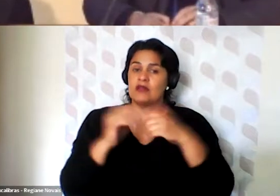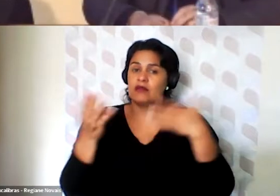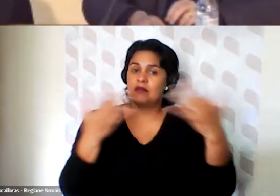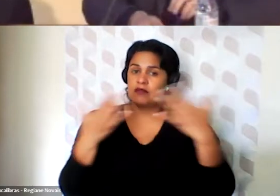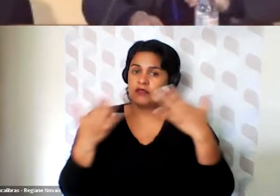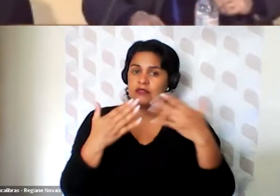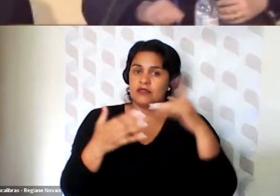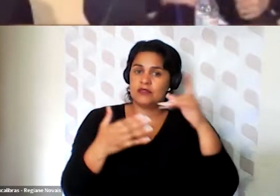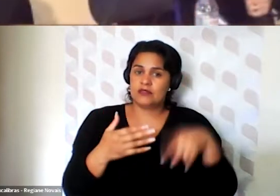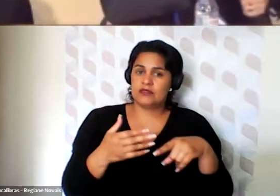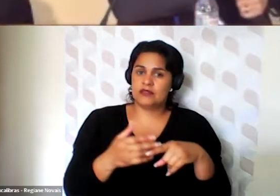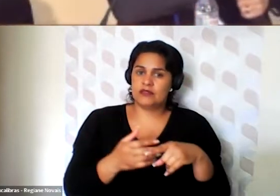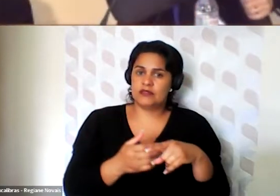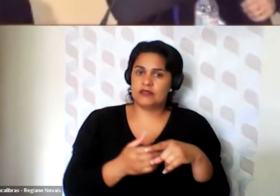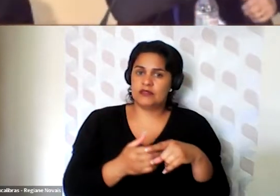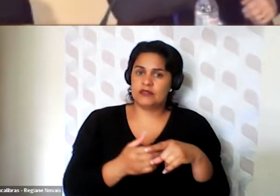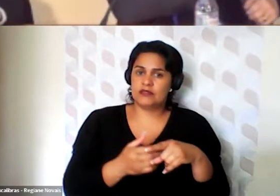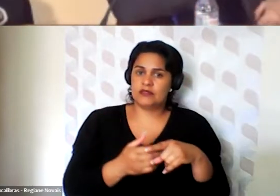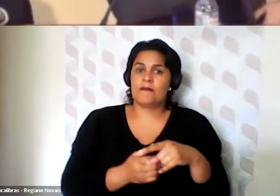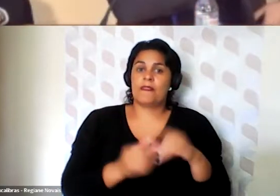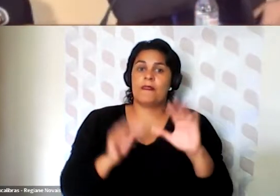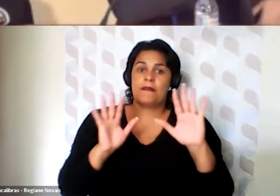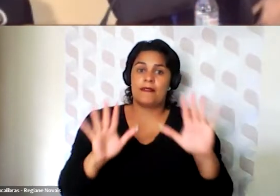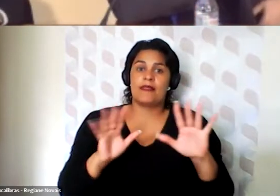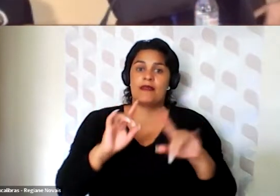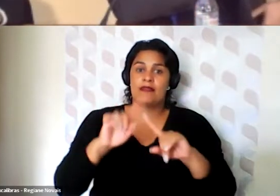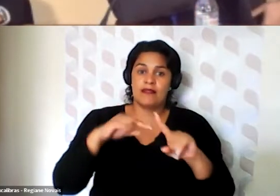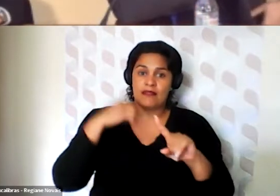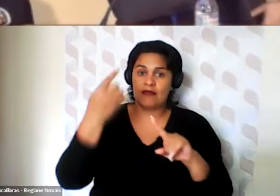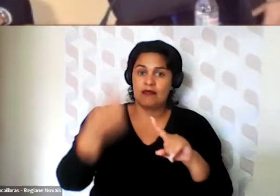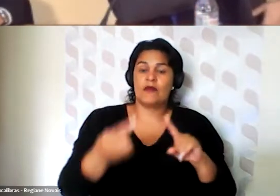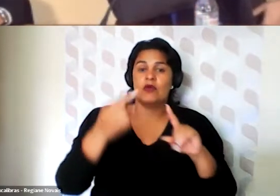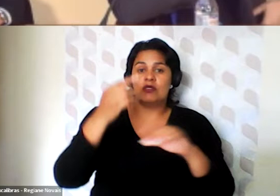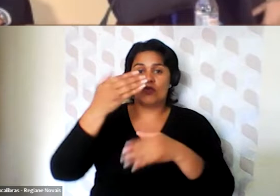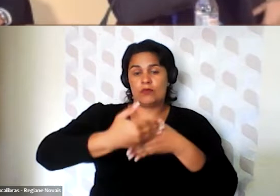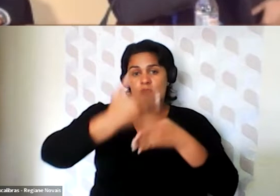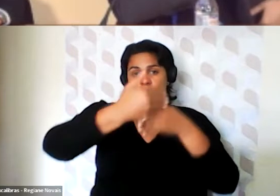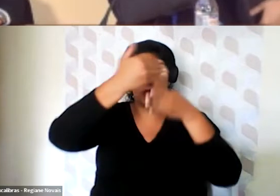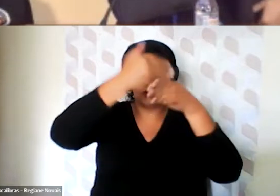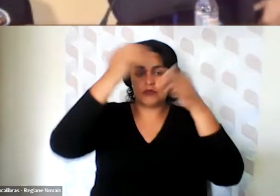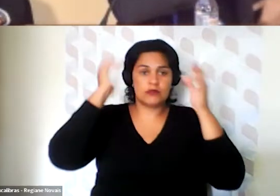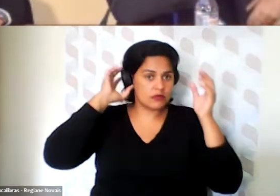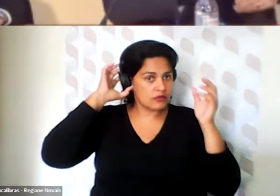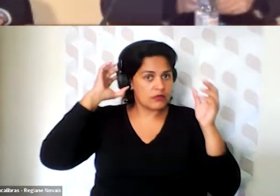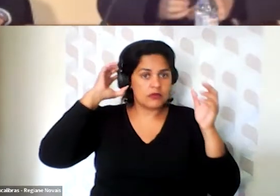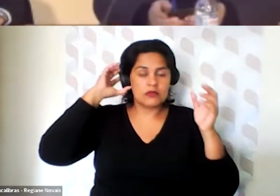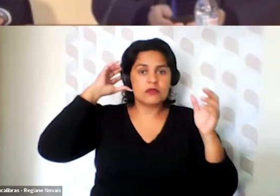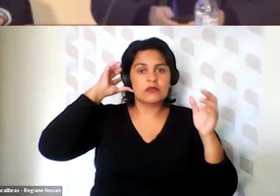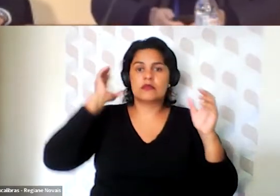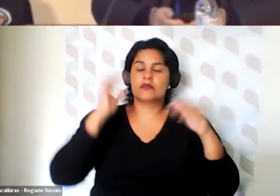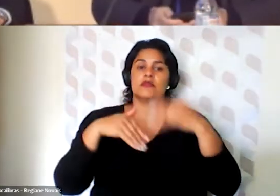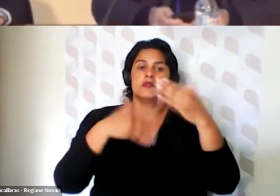esse propósito principal e se tornou cada vez mais o que está aqui no próprio parágrafo logo em seguida. É uma organização para a cooperação